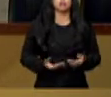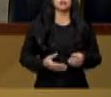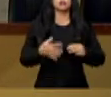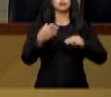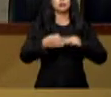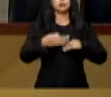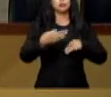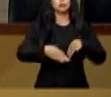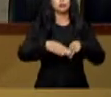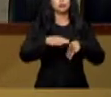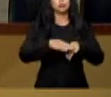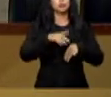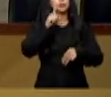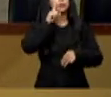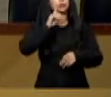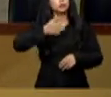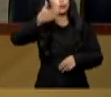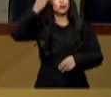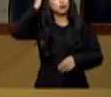Aurélio.